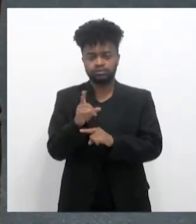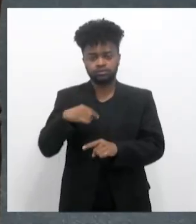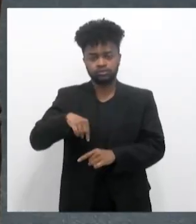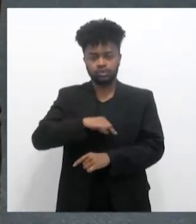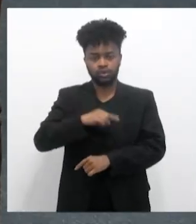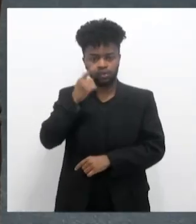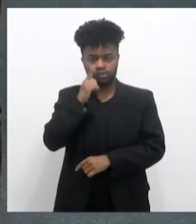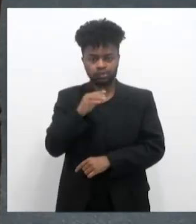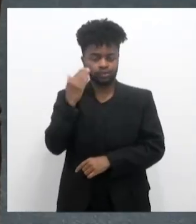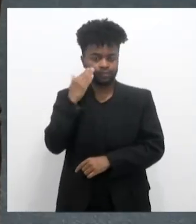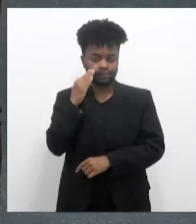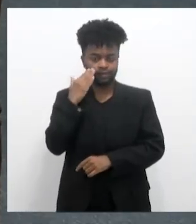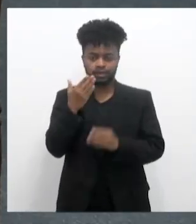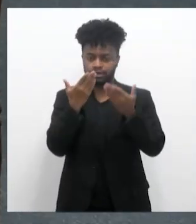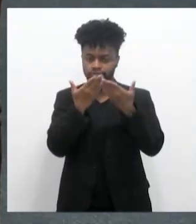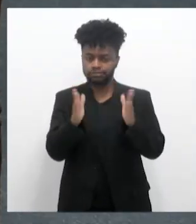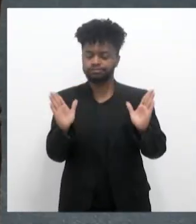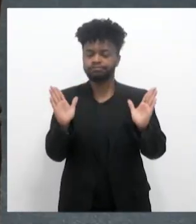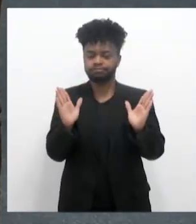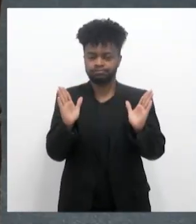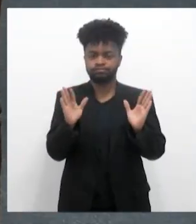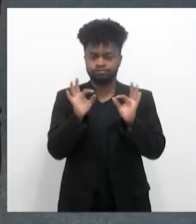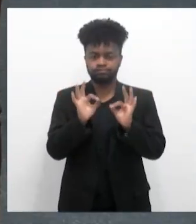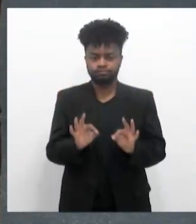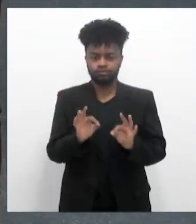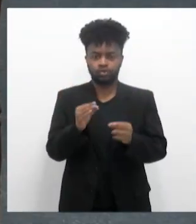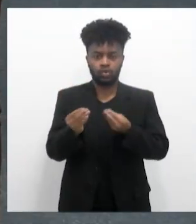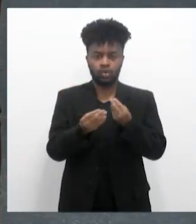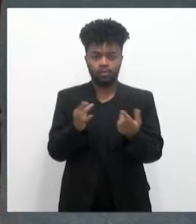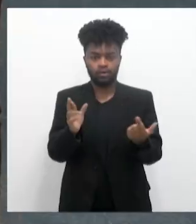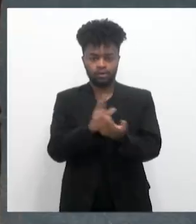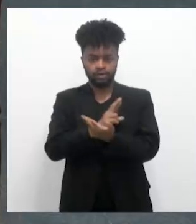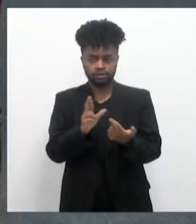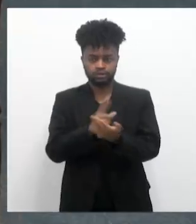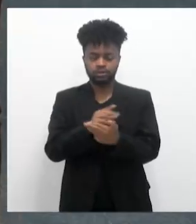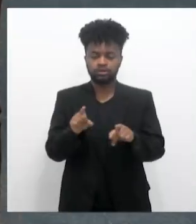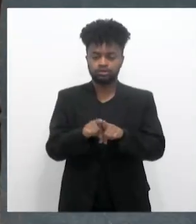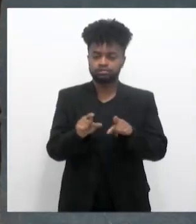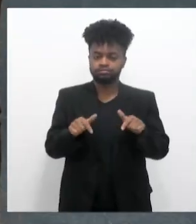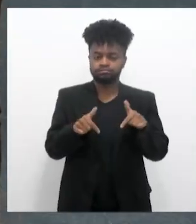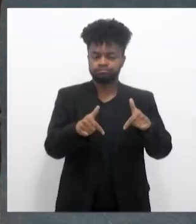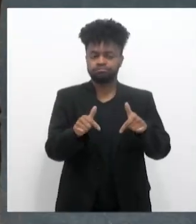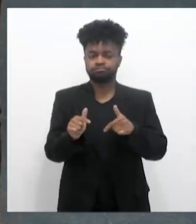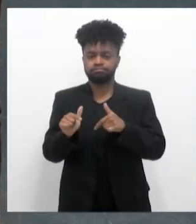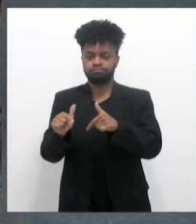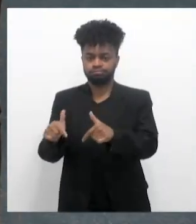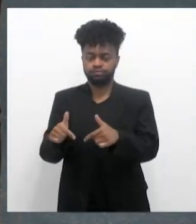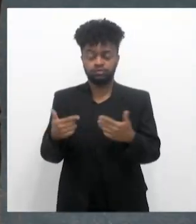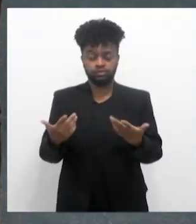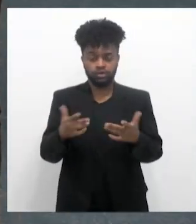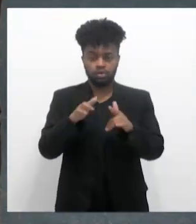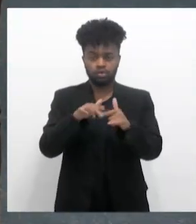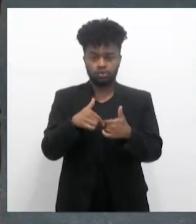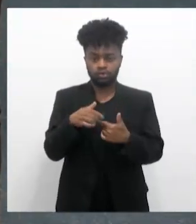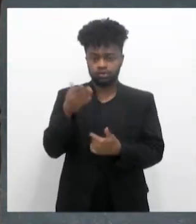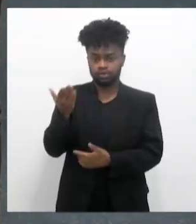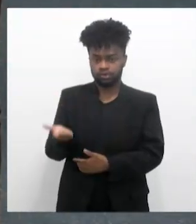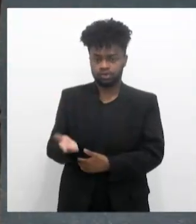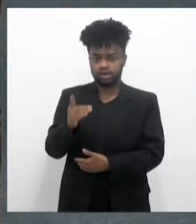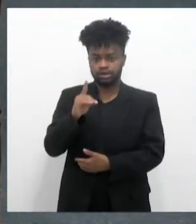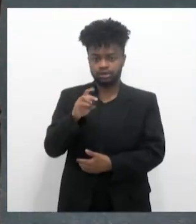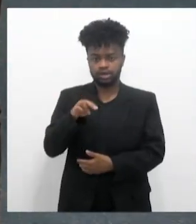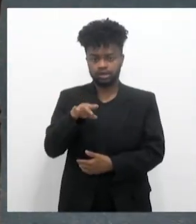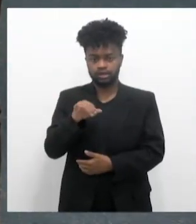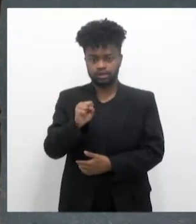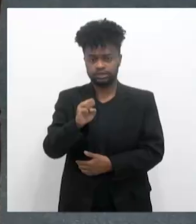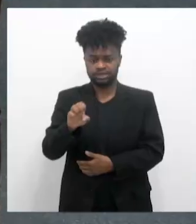uma compreensão mais ampla justamente dessa relação e possamos combatê-lo. Então, por tudo isso, Denise Ferreira é, sem